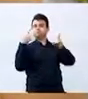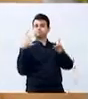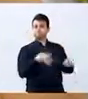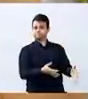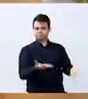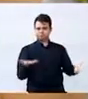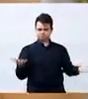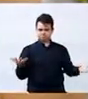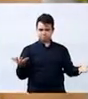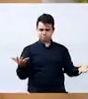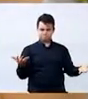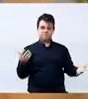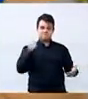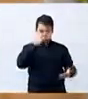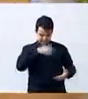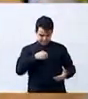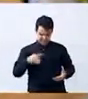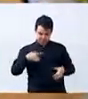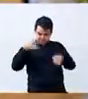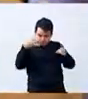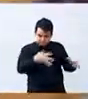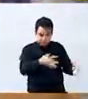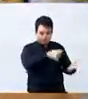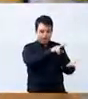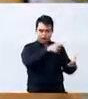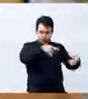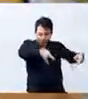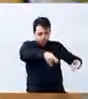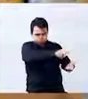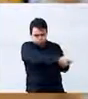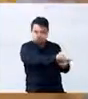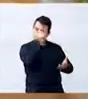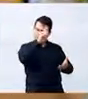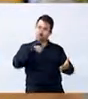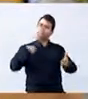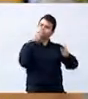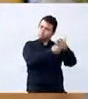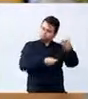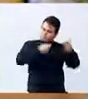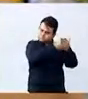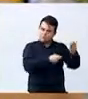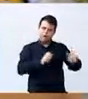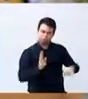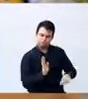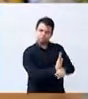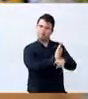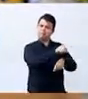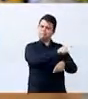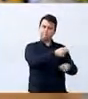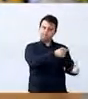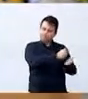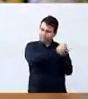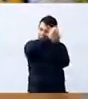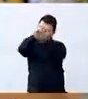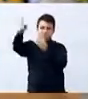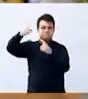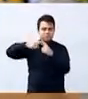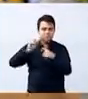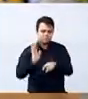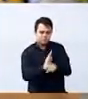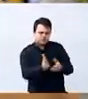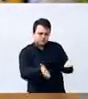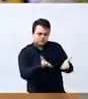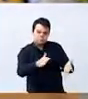eu falava, eu não posso abandonar minha filha e ficar numa cama. Eu tenho que lutar pela classe paramédica para ela crescer.